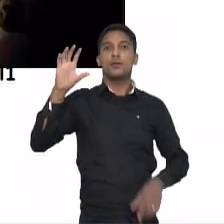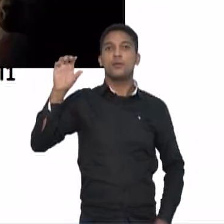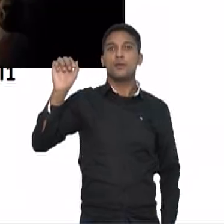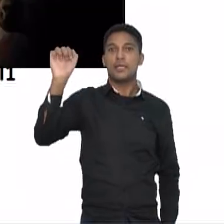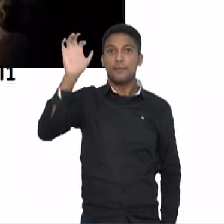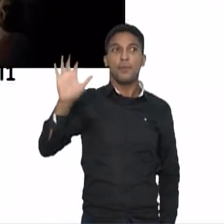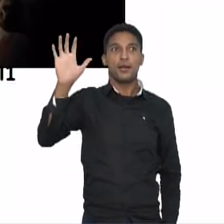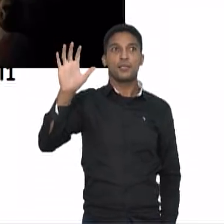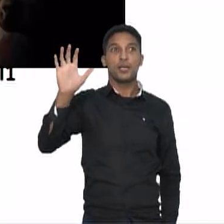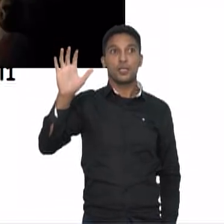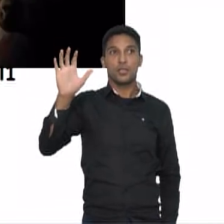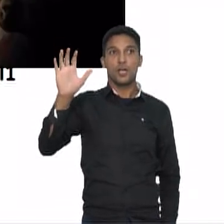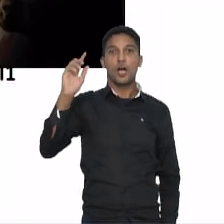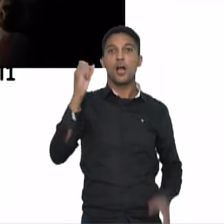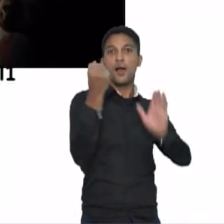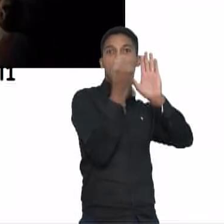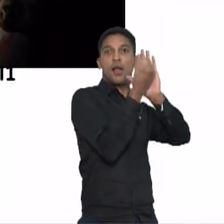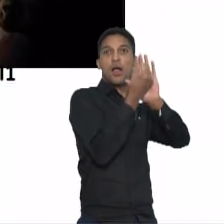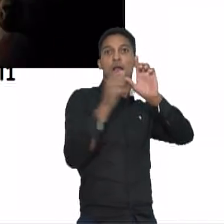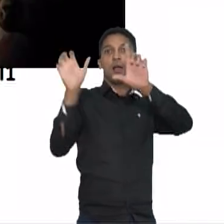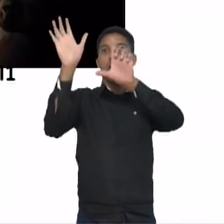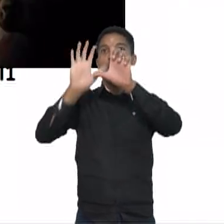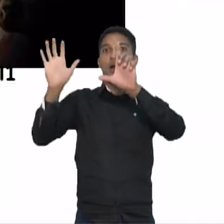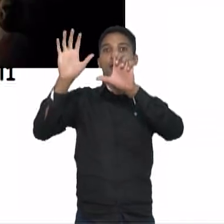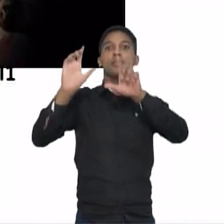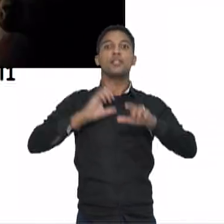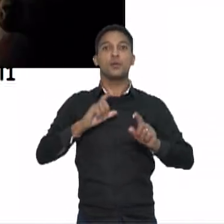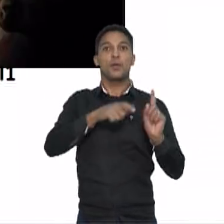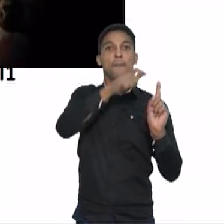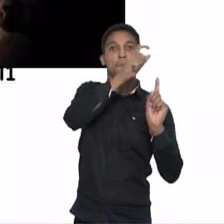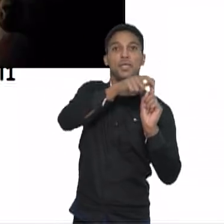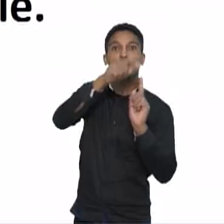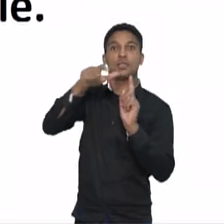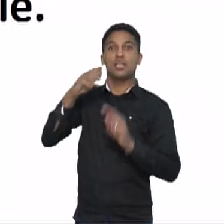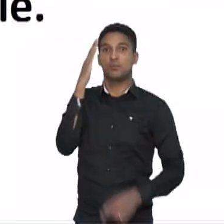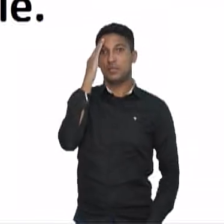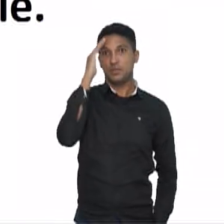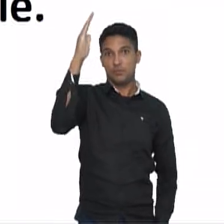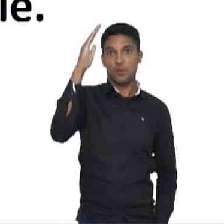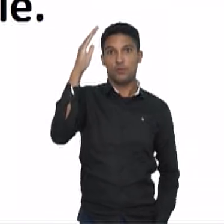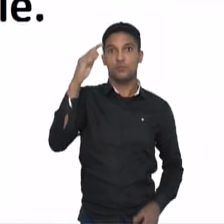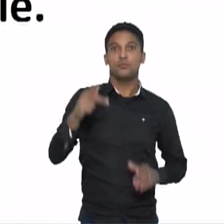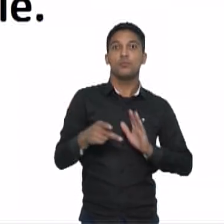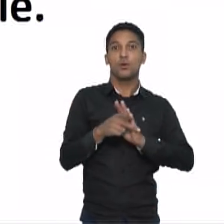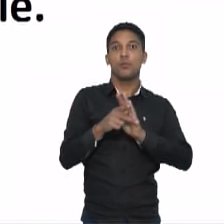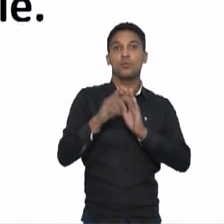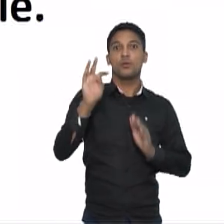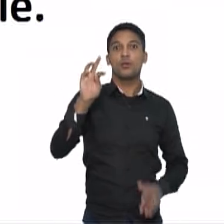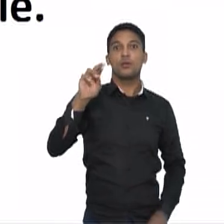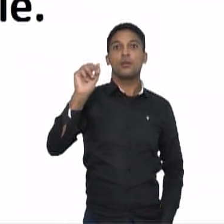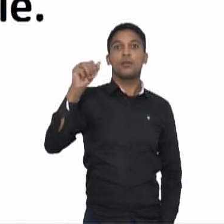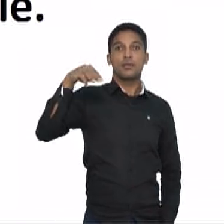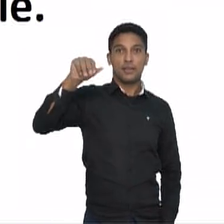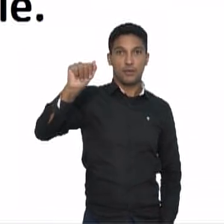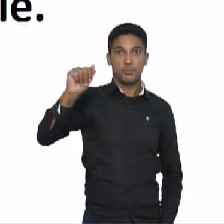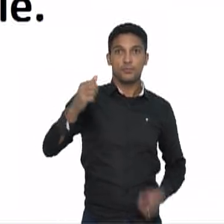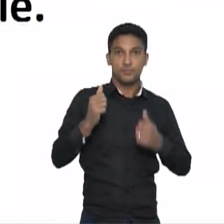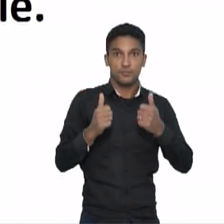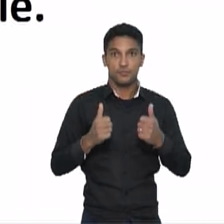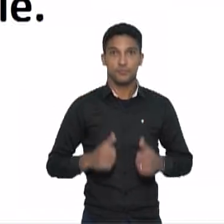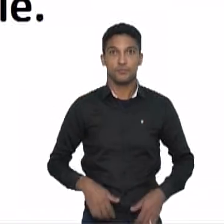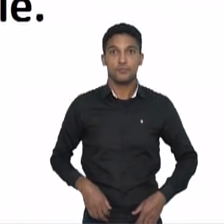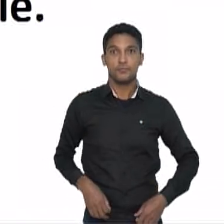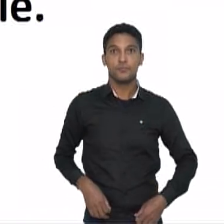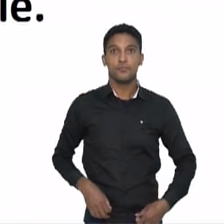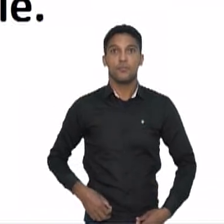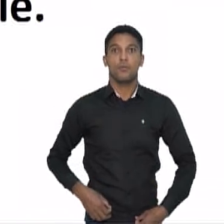novela, Avenida Brasil, e os personagens principais ali da trama. Agora, séries.